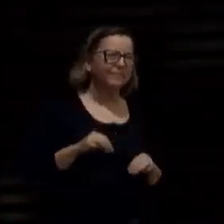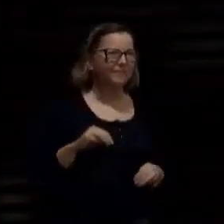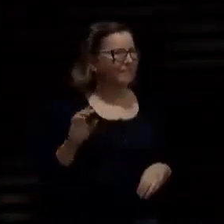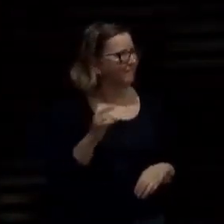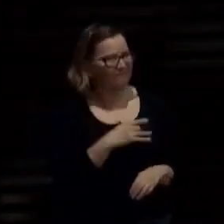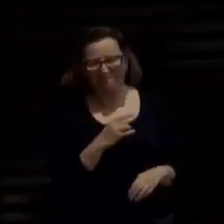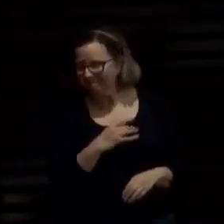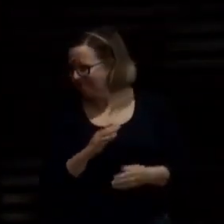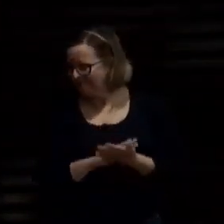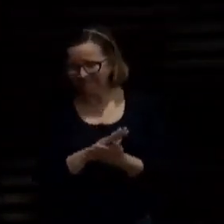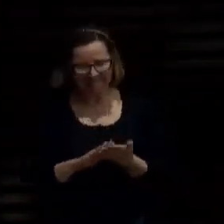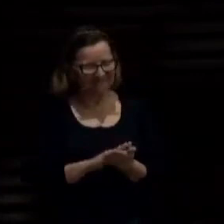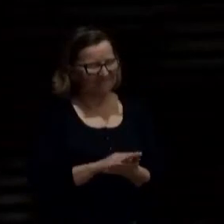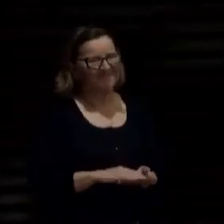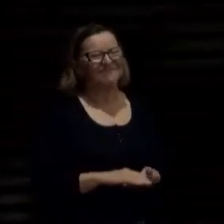Don't worry.